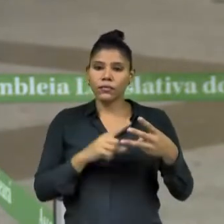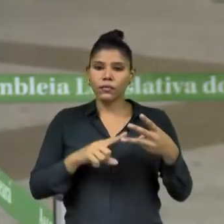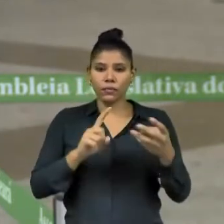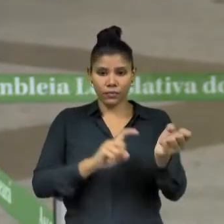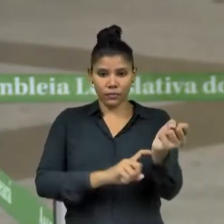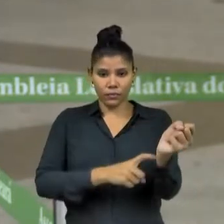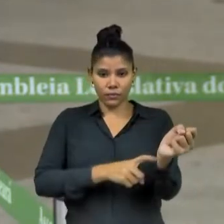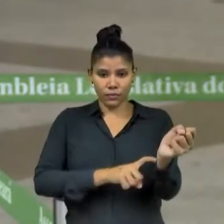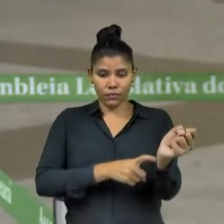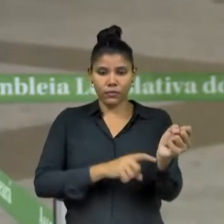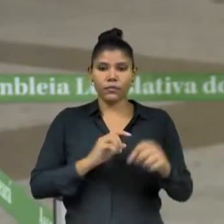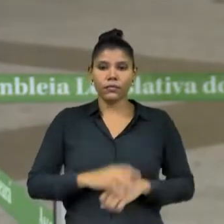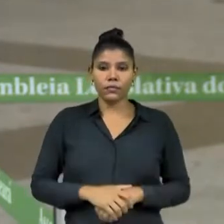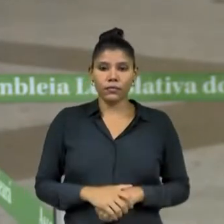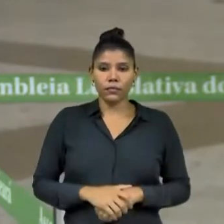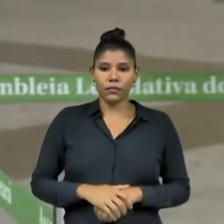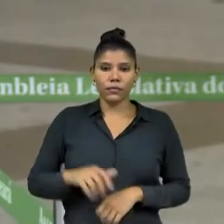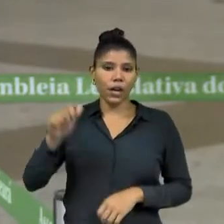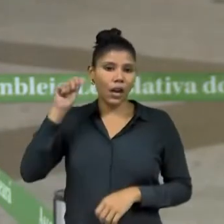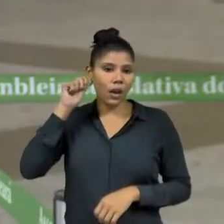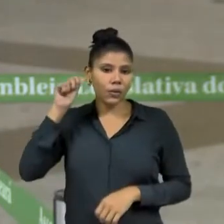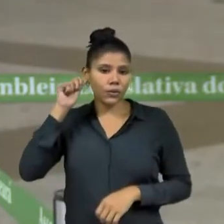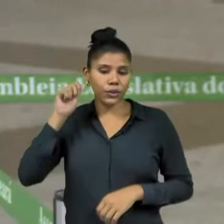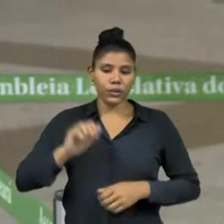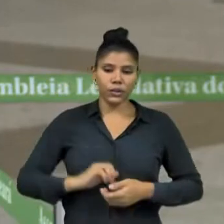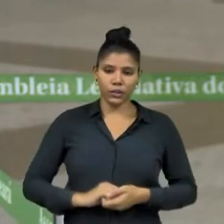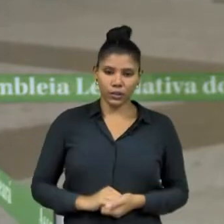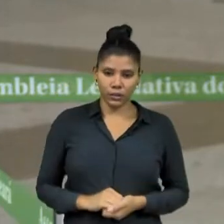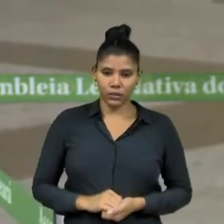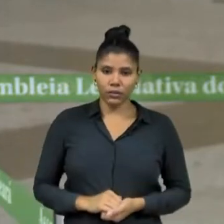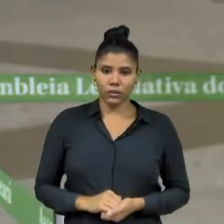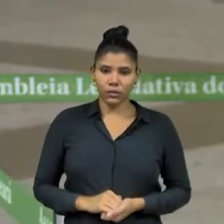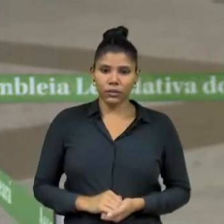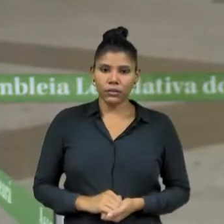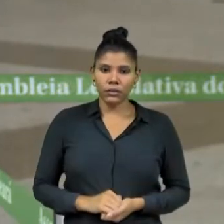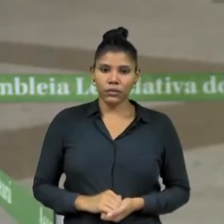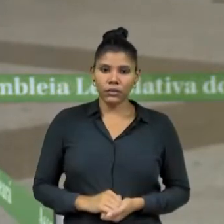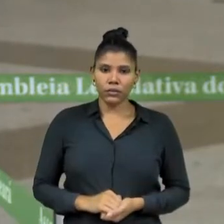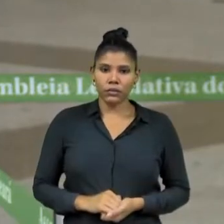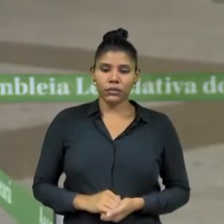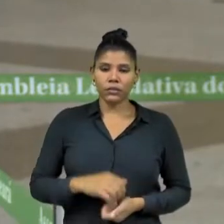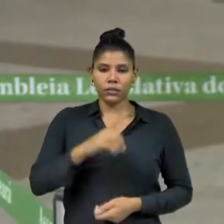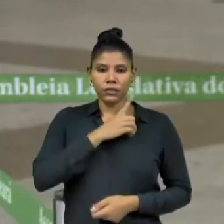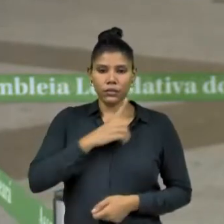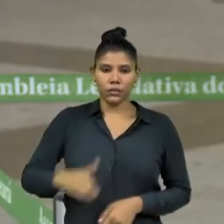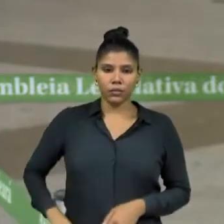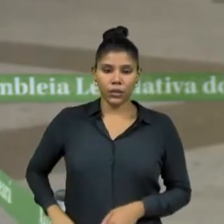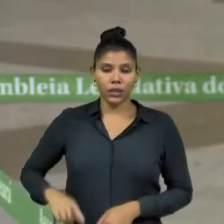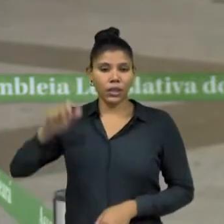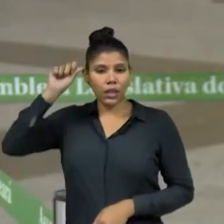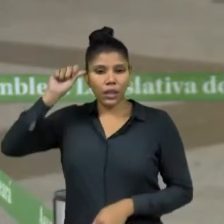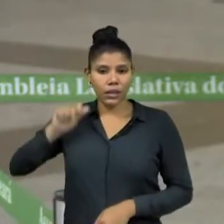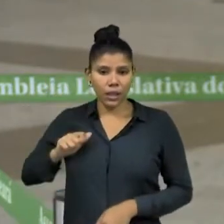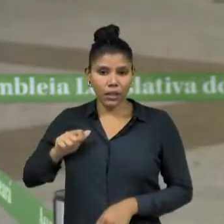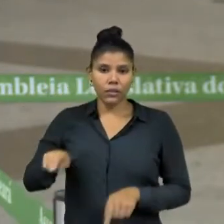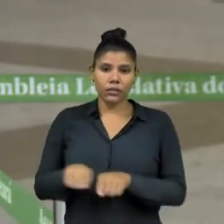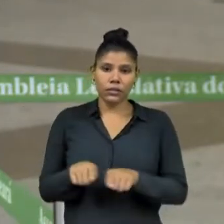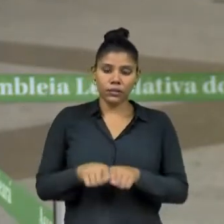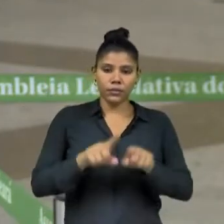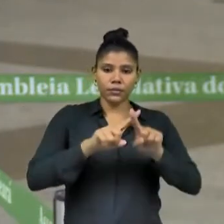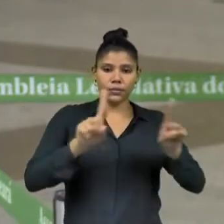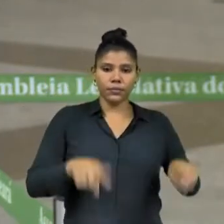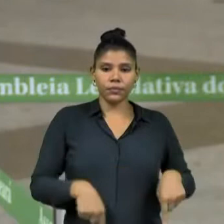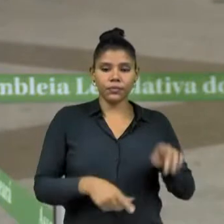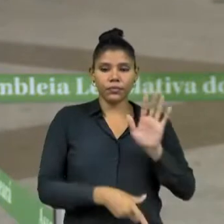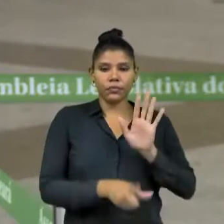Freitas, deputado Aldique Mota também tem um projeto a ser votado hoje, deputada Derlane Noronha também com projeto de lei para ser